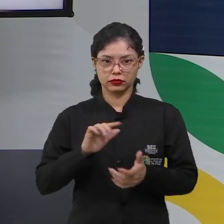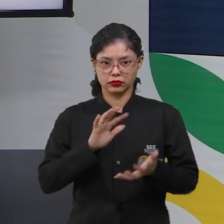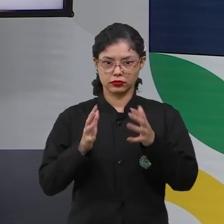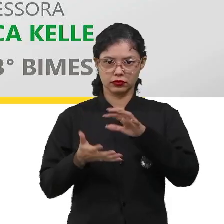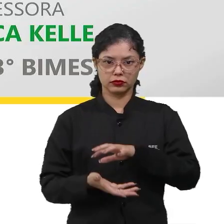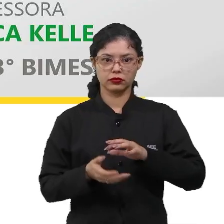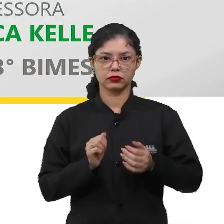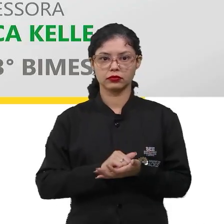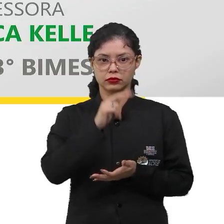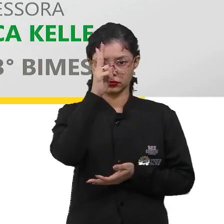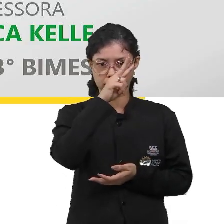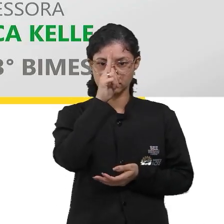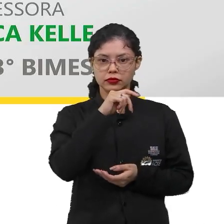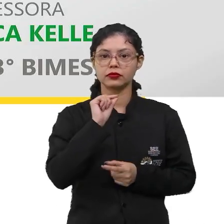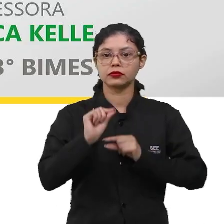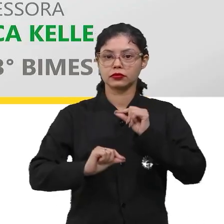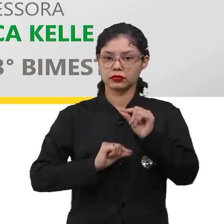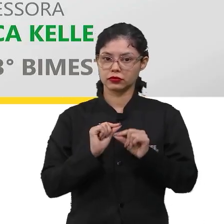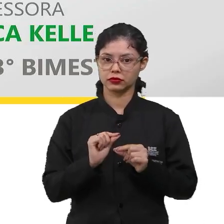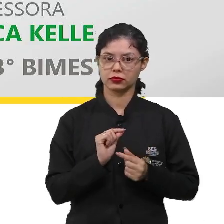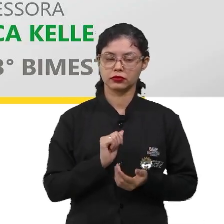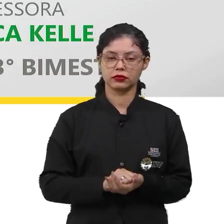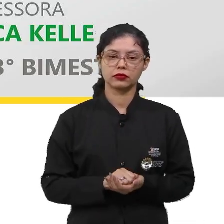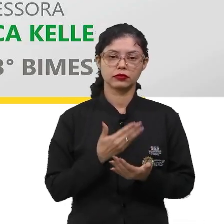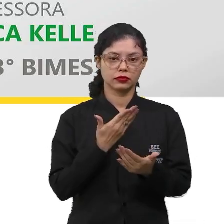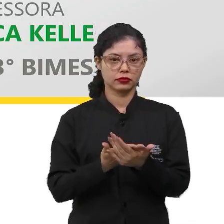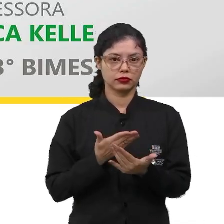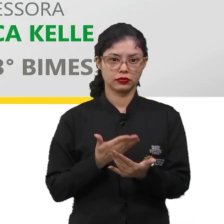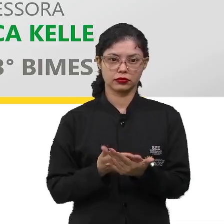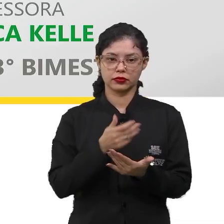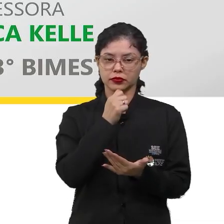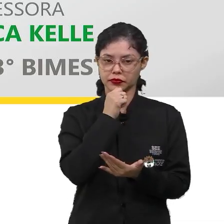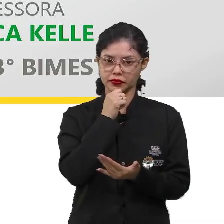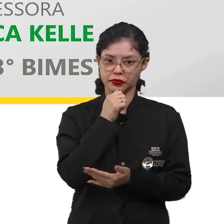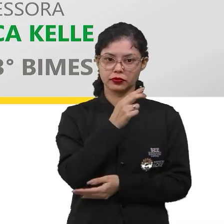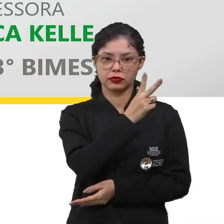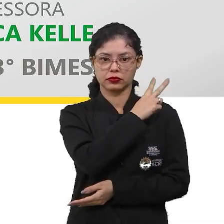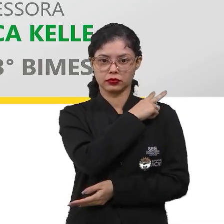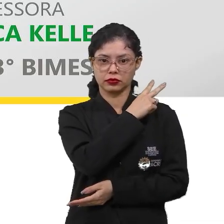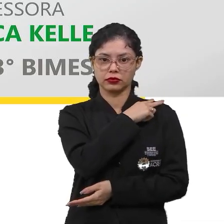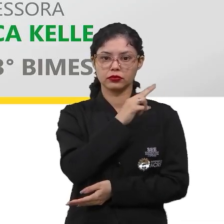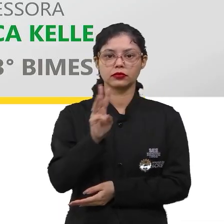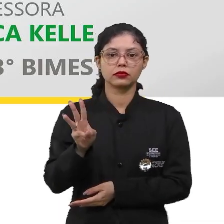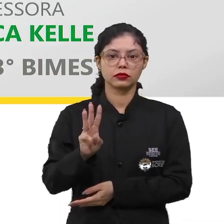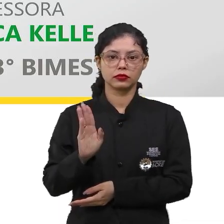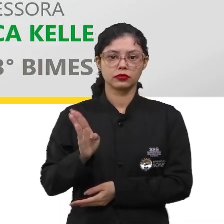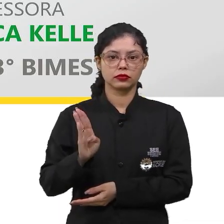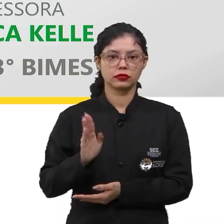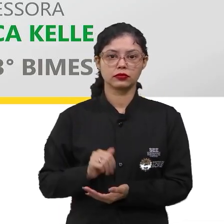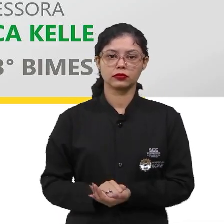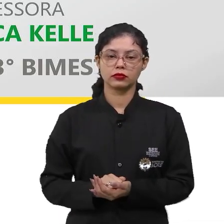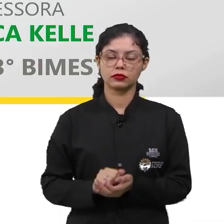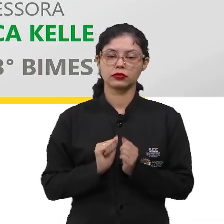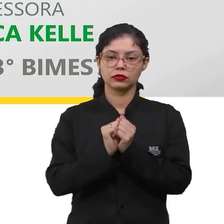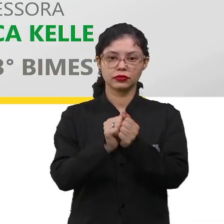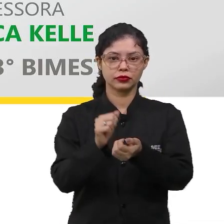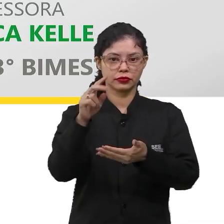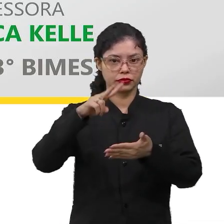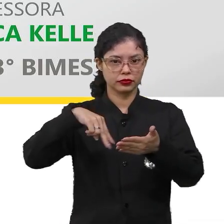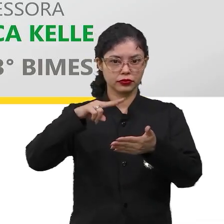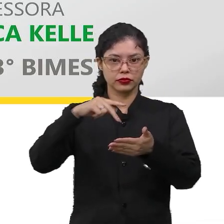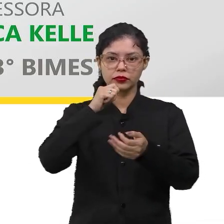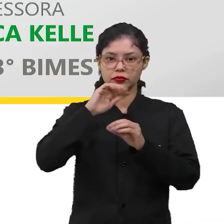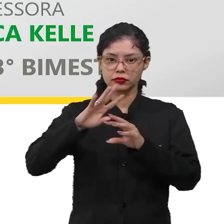global. Lembrando, pessoal, que essa aula é da segunda série, terceiro bimestre. Agora eu quero ler junto com vocês o